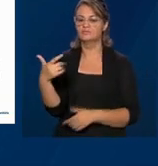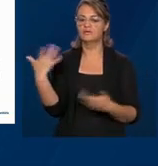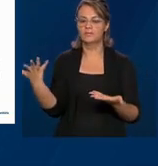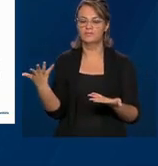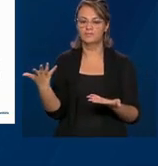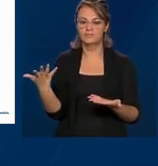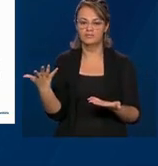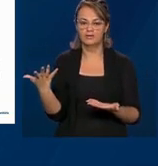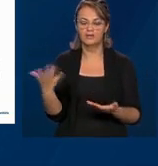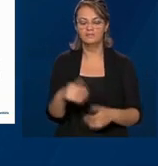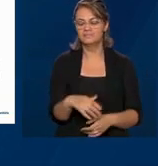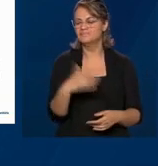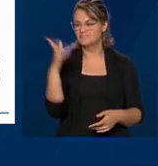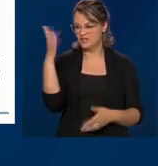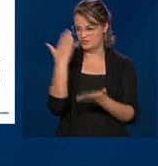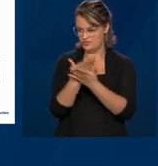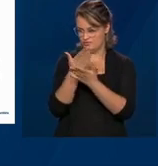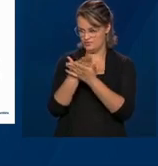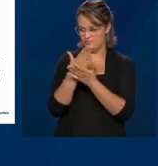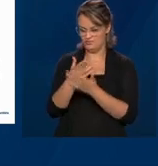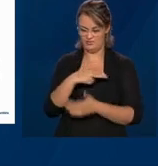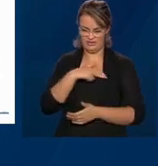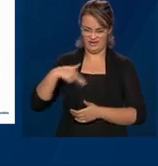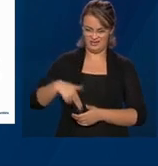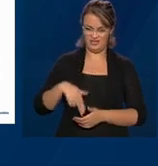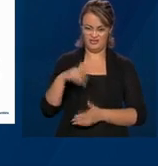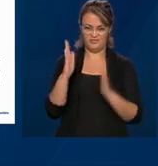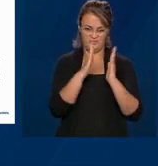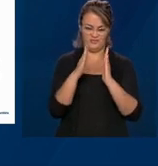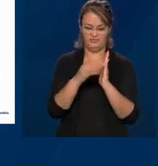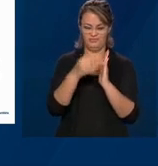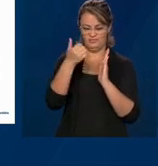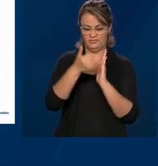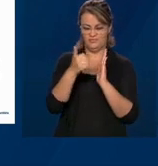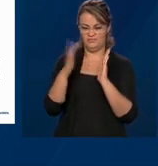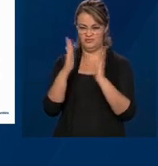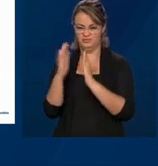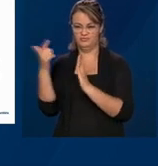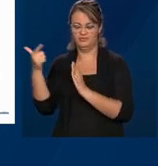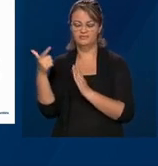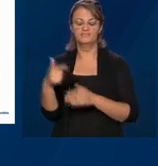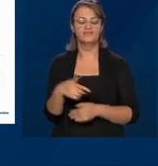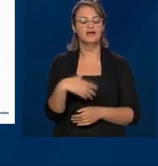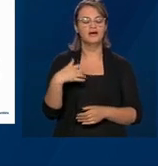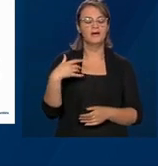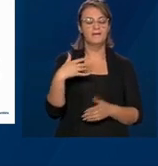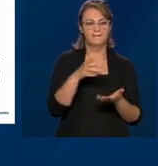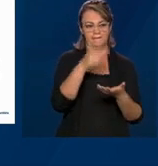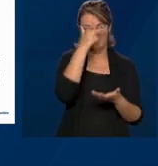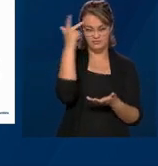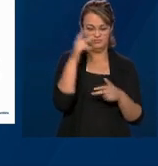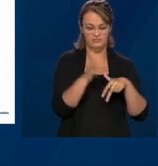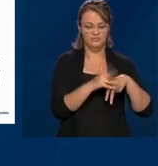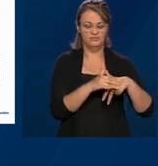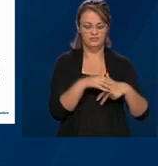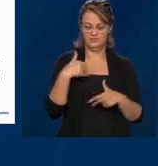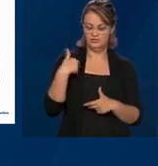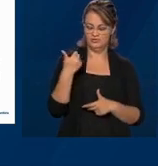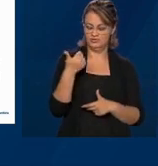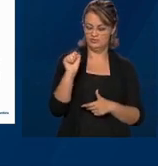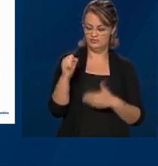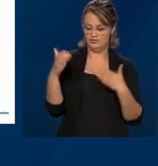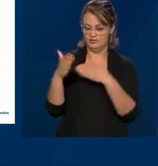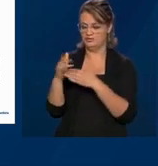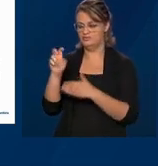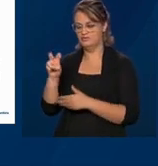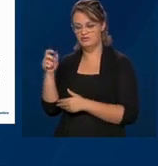Nos estudos da China, no estudo fase 1 e 2 da China, pacientes de 18 a 55 anos, o estudo foi feito com